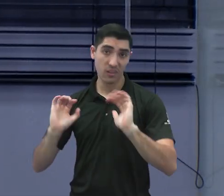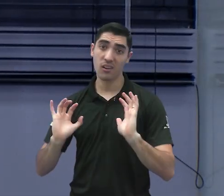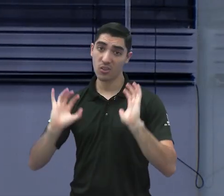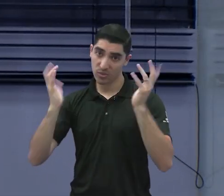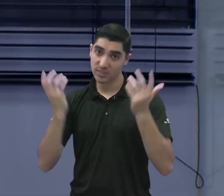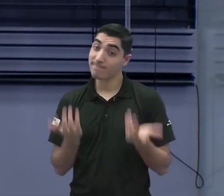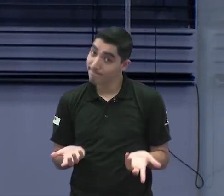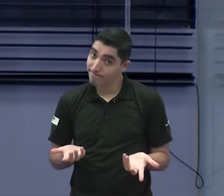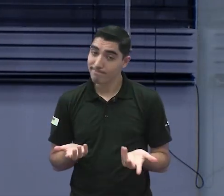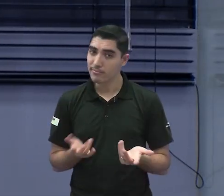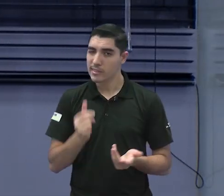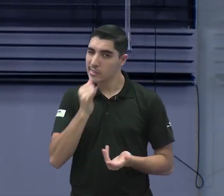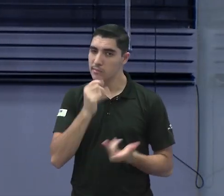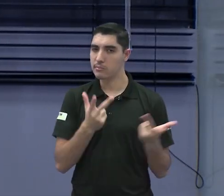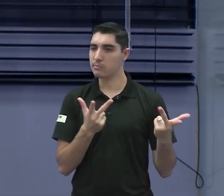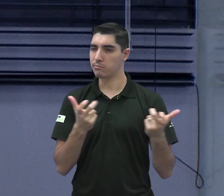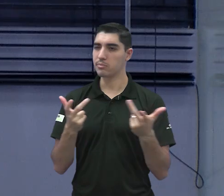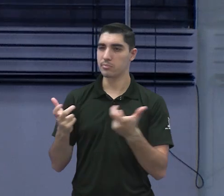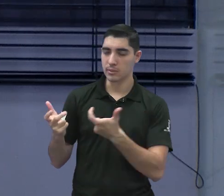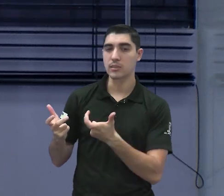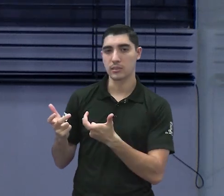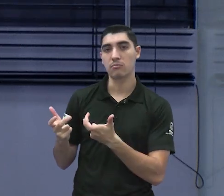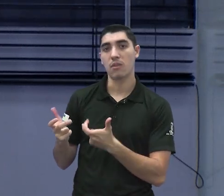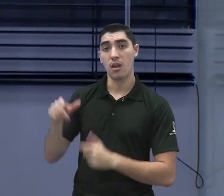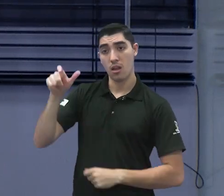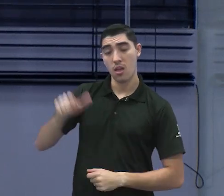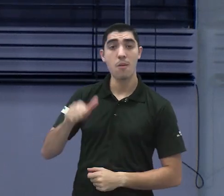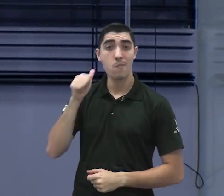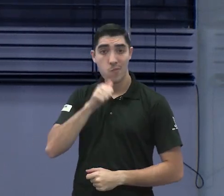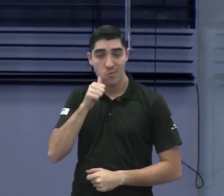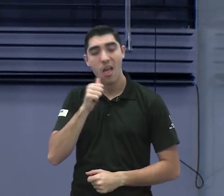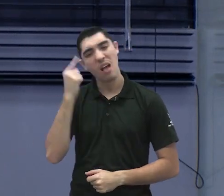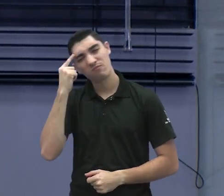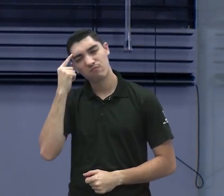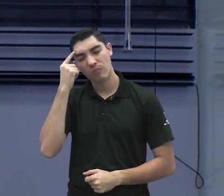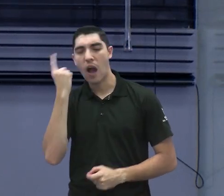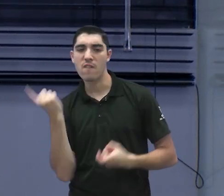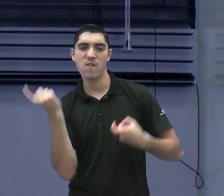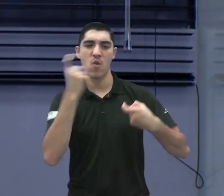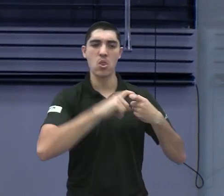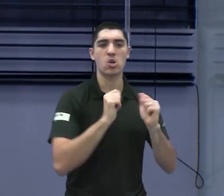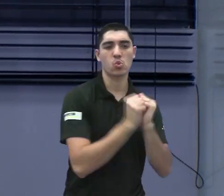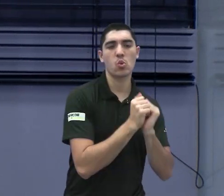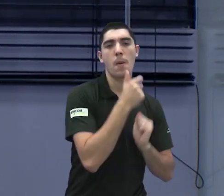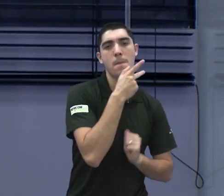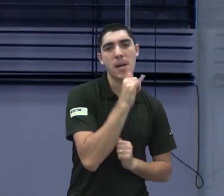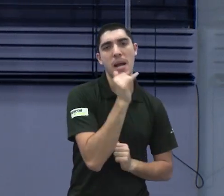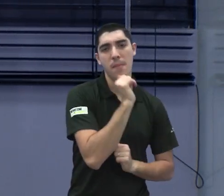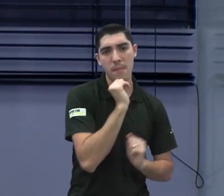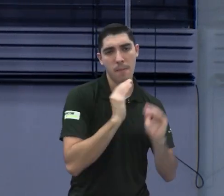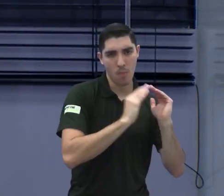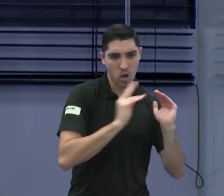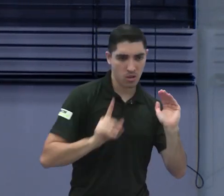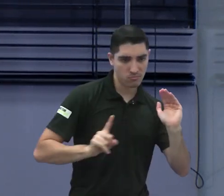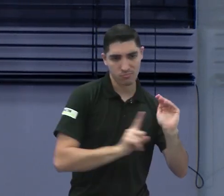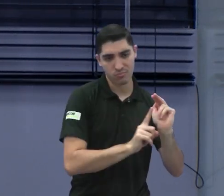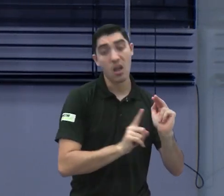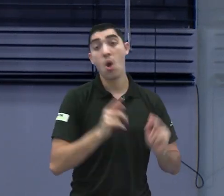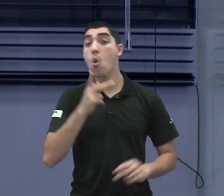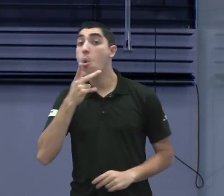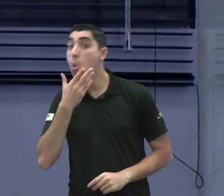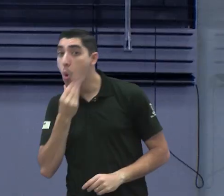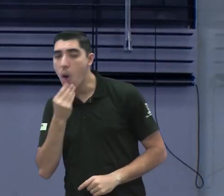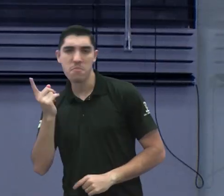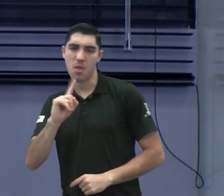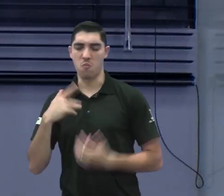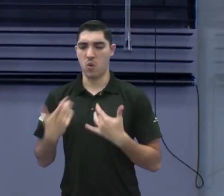divorciando. Então, a gente vai perceber que muitas vezes a mulher ela pode, às vezes, voltar para a casa dos pais por se sentir melhor e os homens acabam ficando